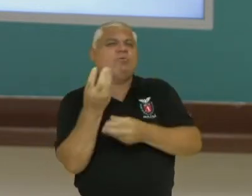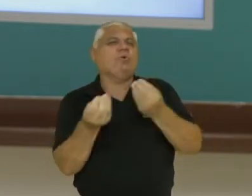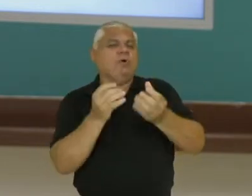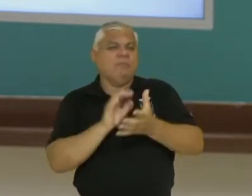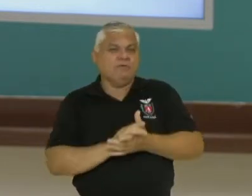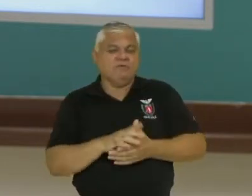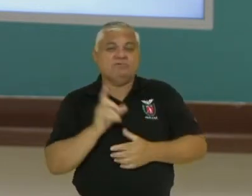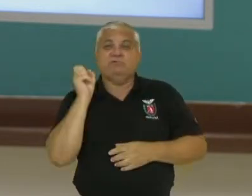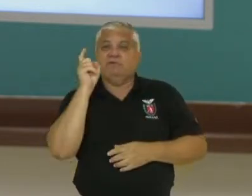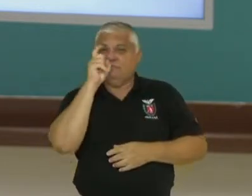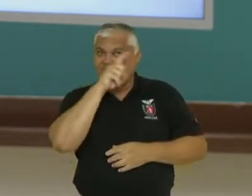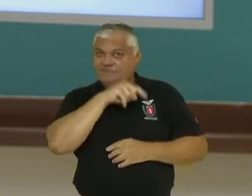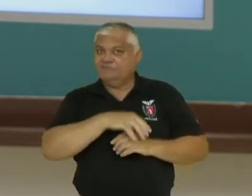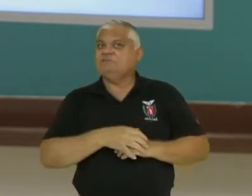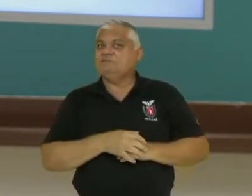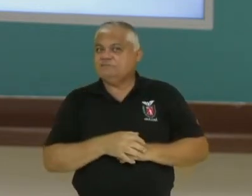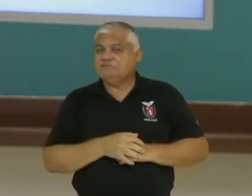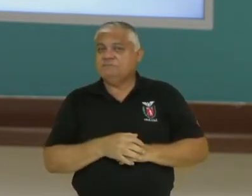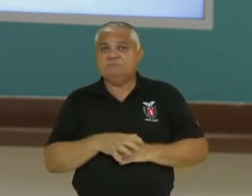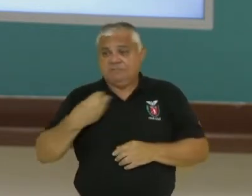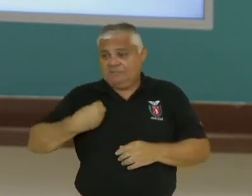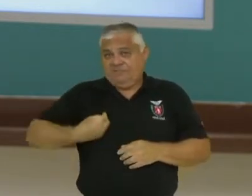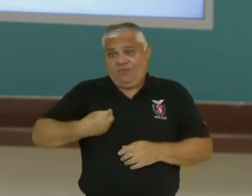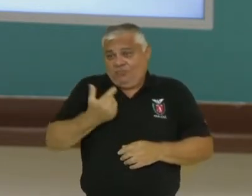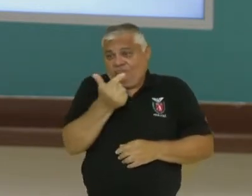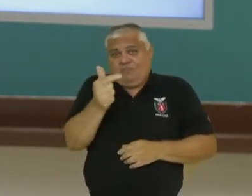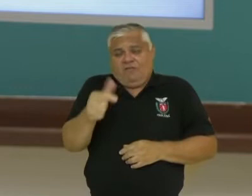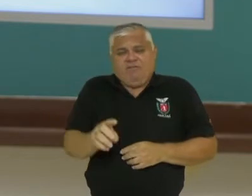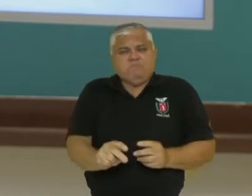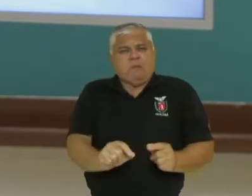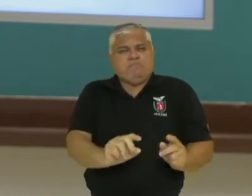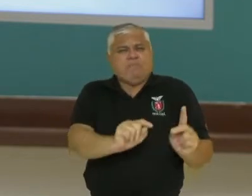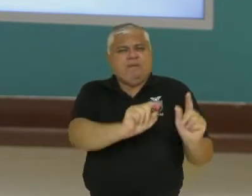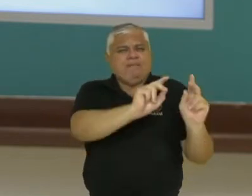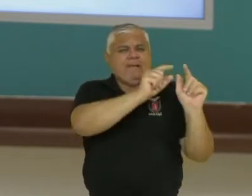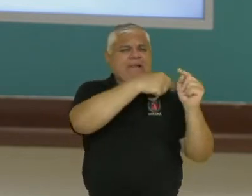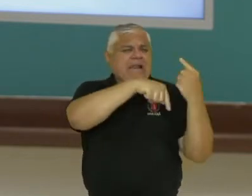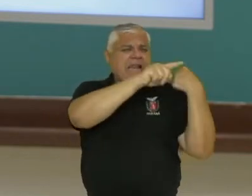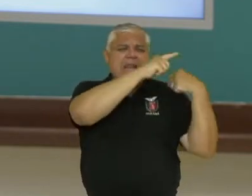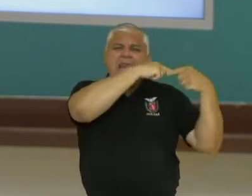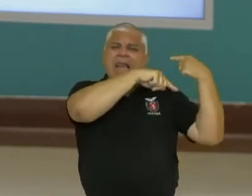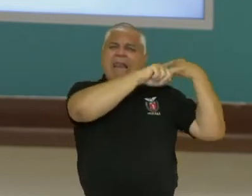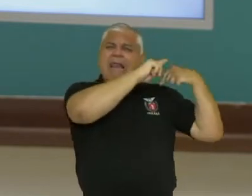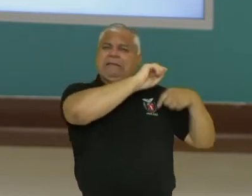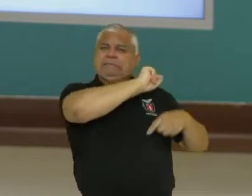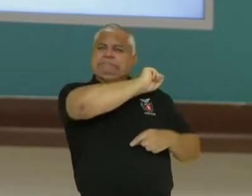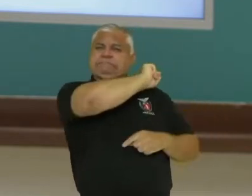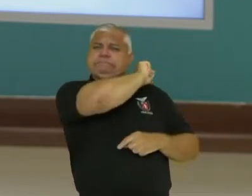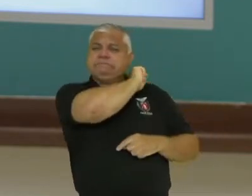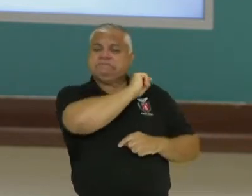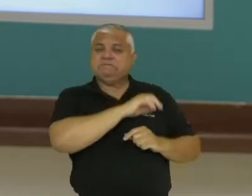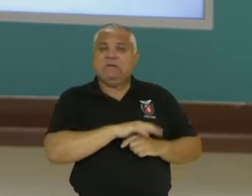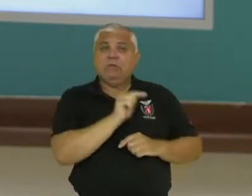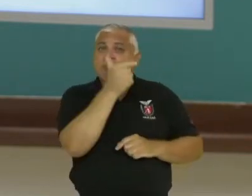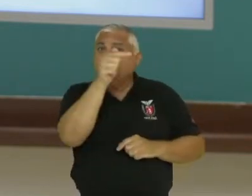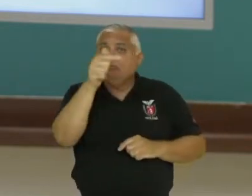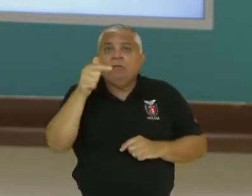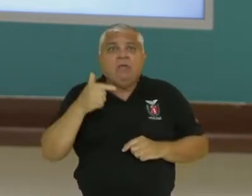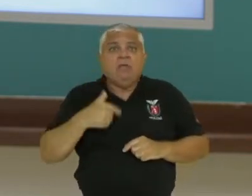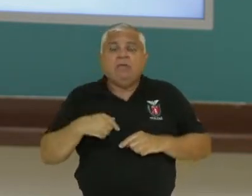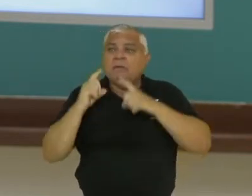Difícil, não é verdade? A gente não estava lá. Faz muito tempo que isso aconteceu. Não tinha